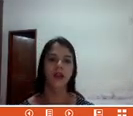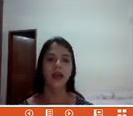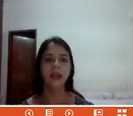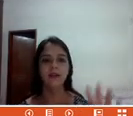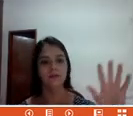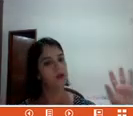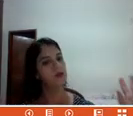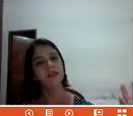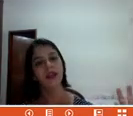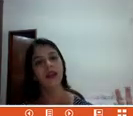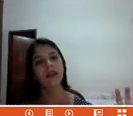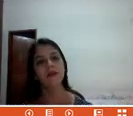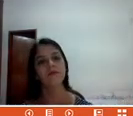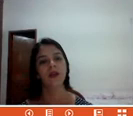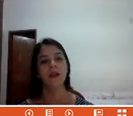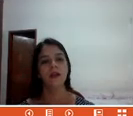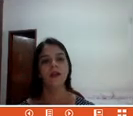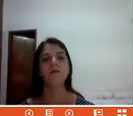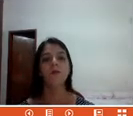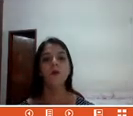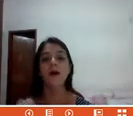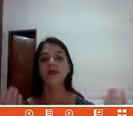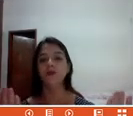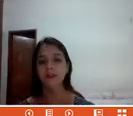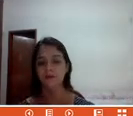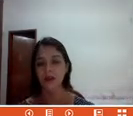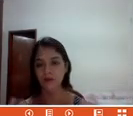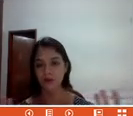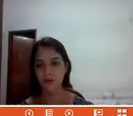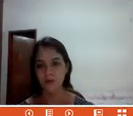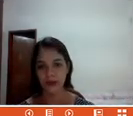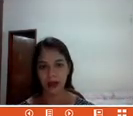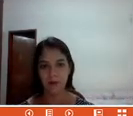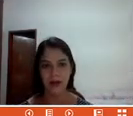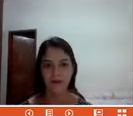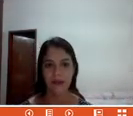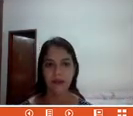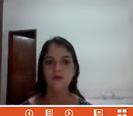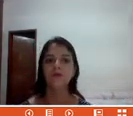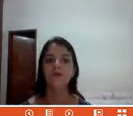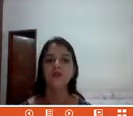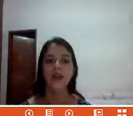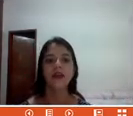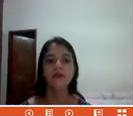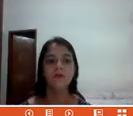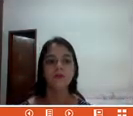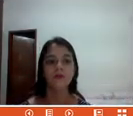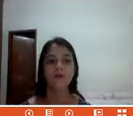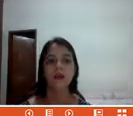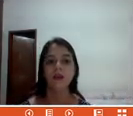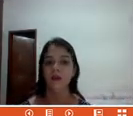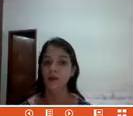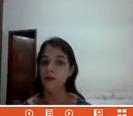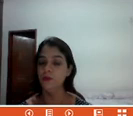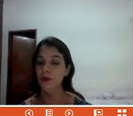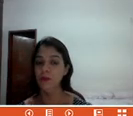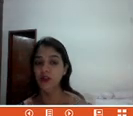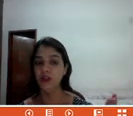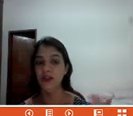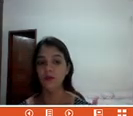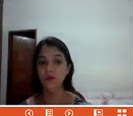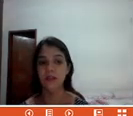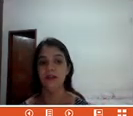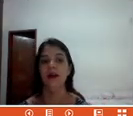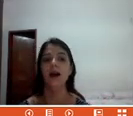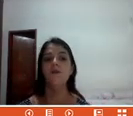mão direita, mão esquerda, né? Ou as duas mãos que eu vou usar para fazer algum gesto, ou eu vou